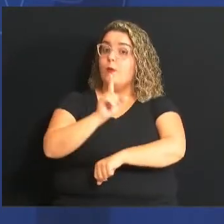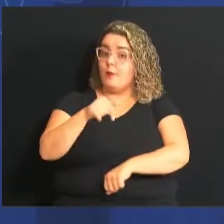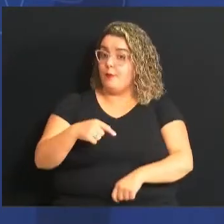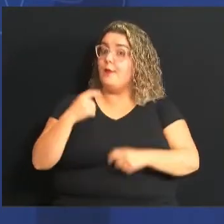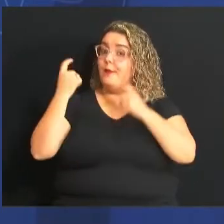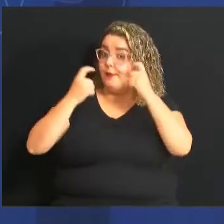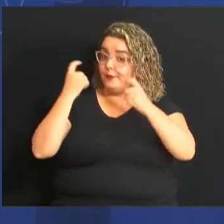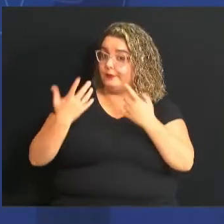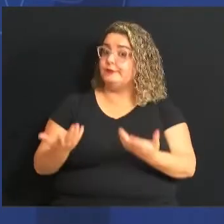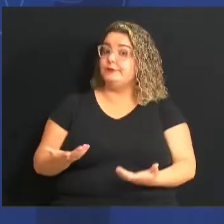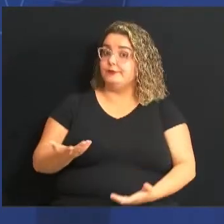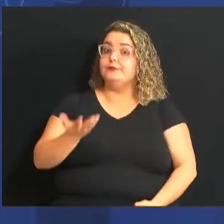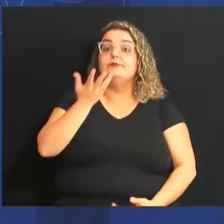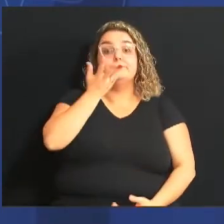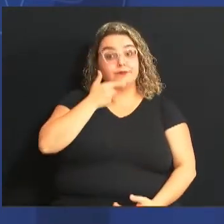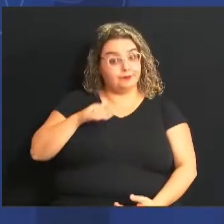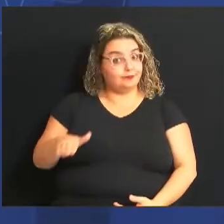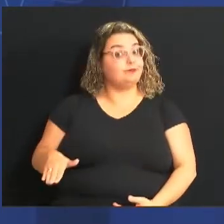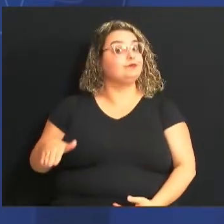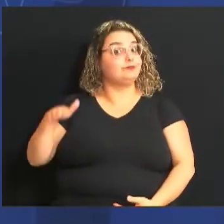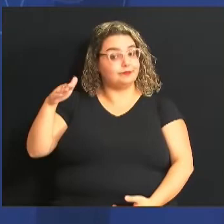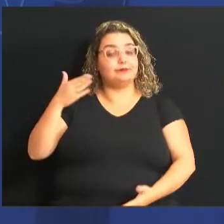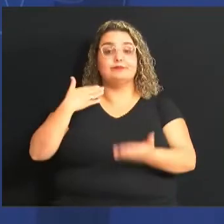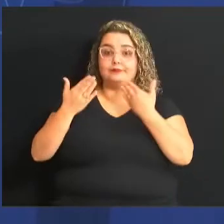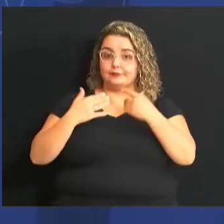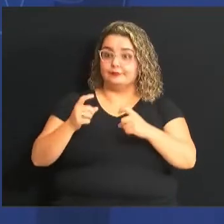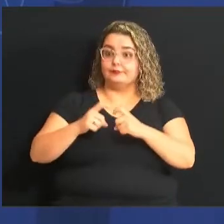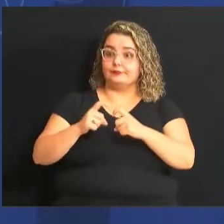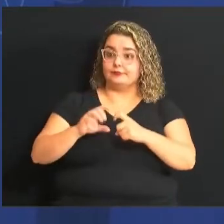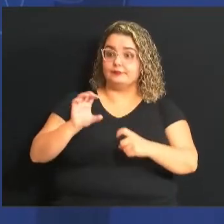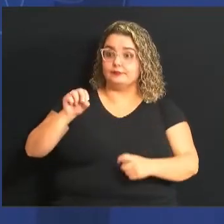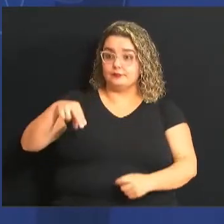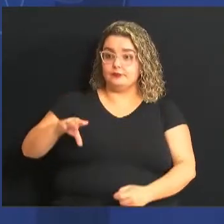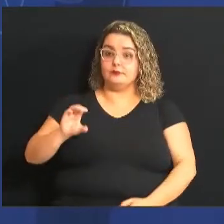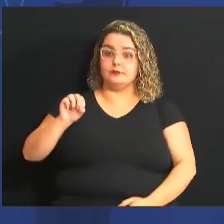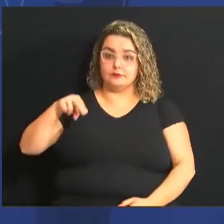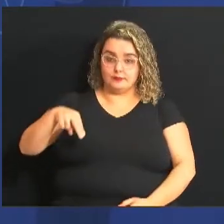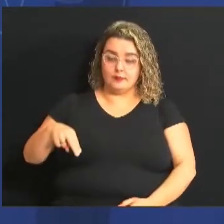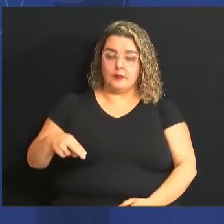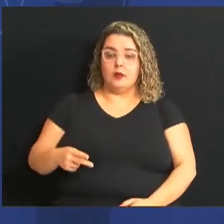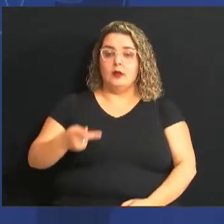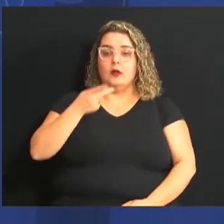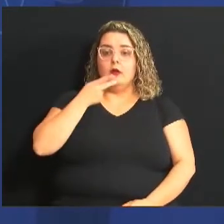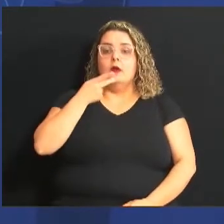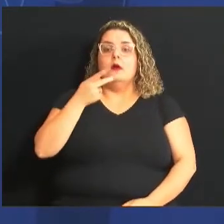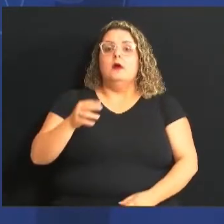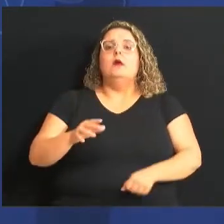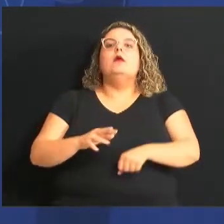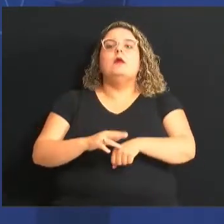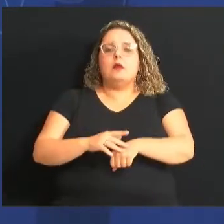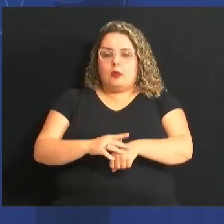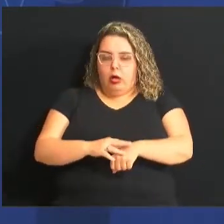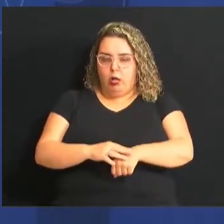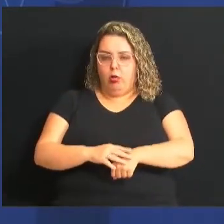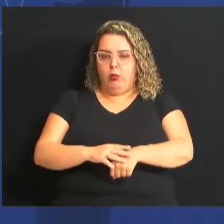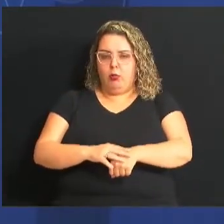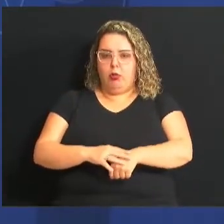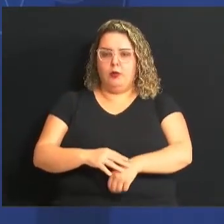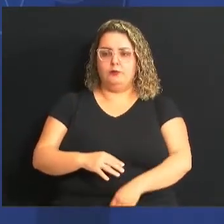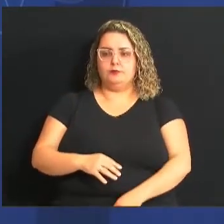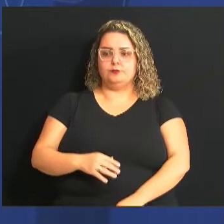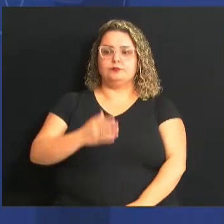preocupa desde pequenininho, né? A gente conversou com o Dr. Concon e que falou que essa doença já está afetando desde os pequenos,